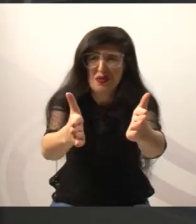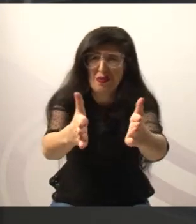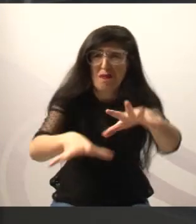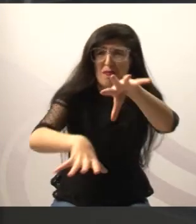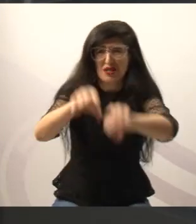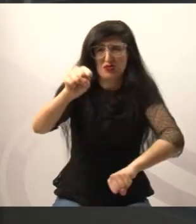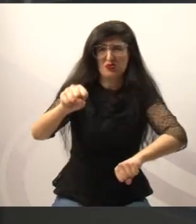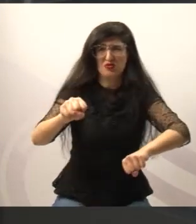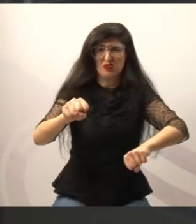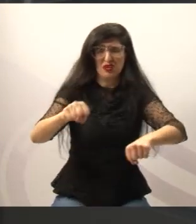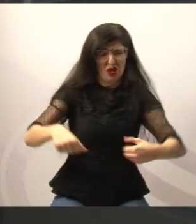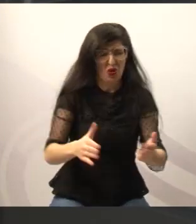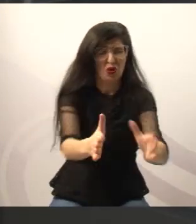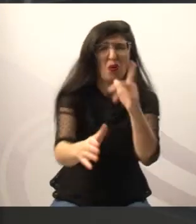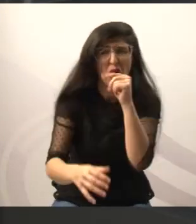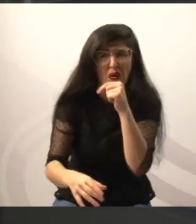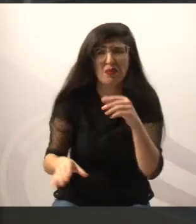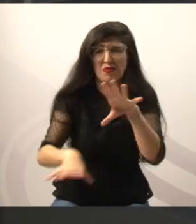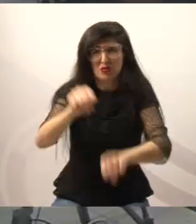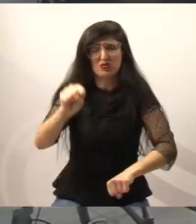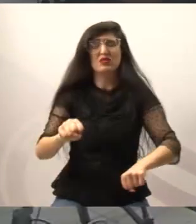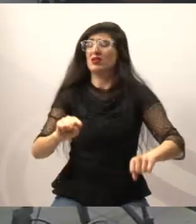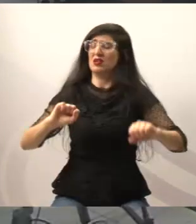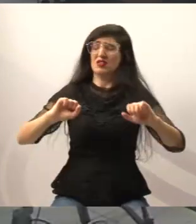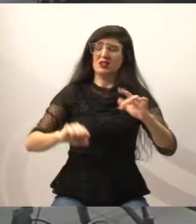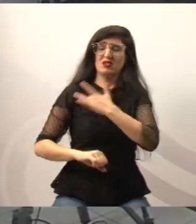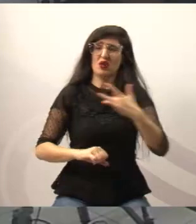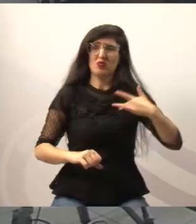Quero encaminhar meu voto favorável.